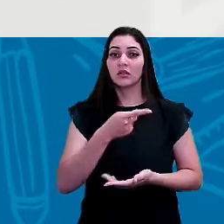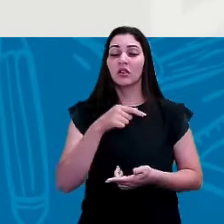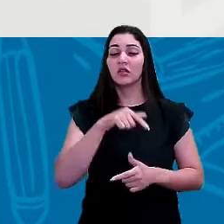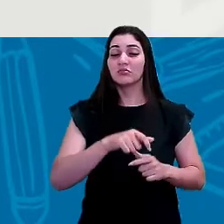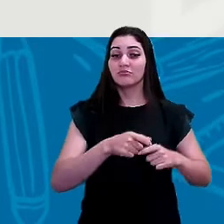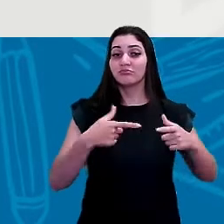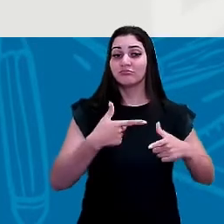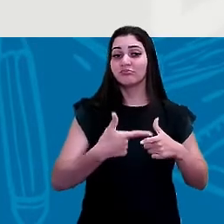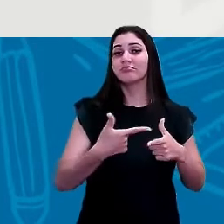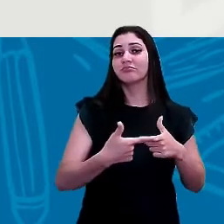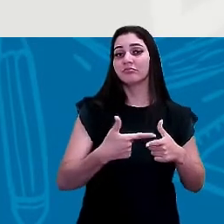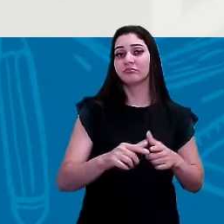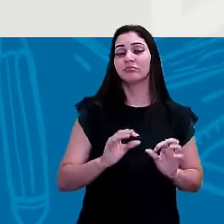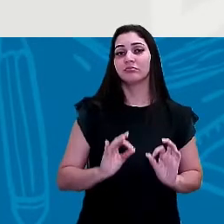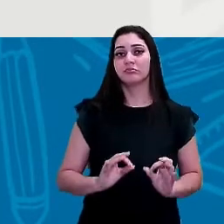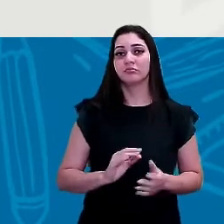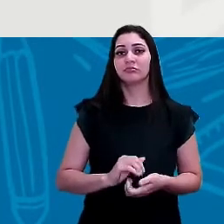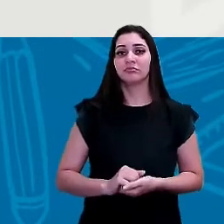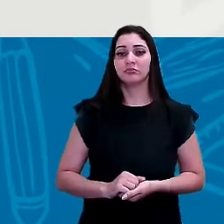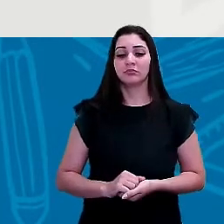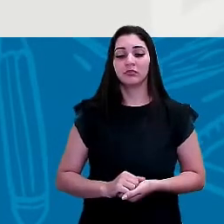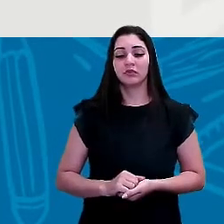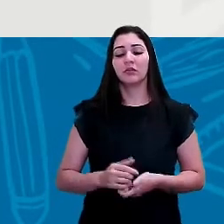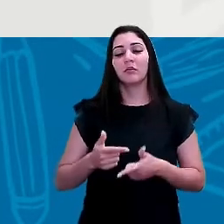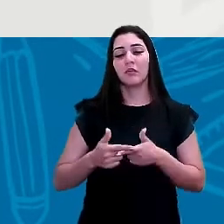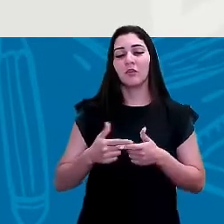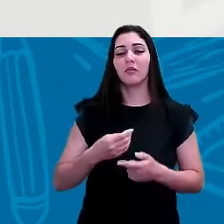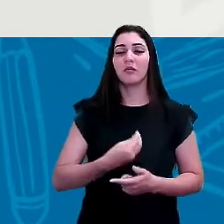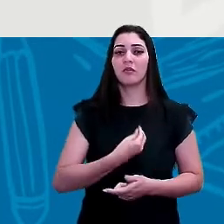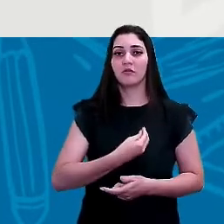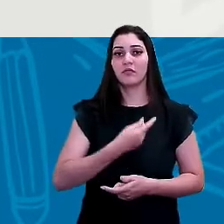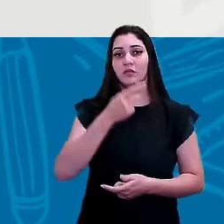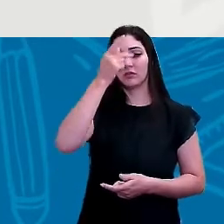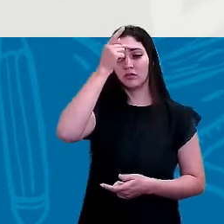problema, né? Pondo em risco a vida das pessoas.